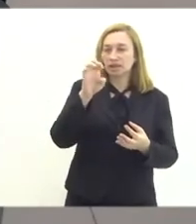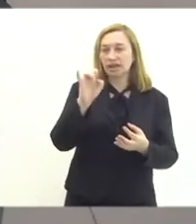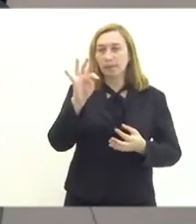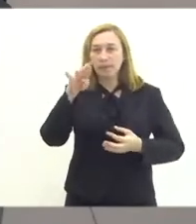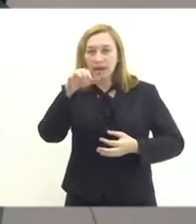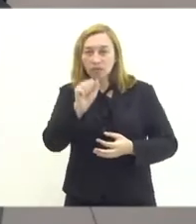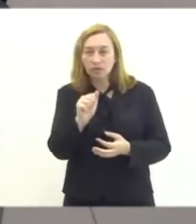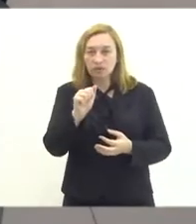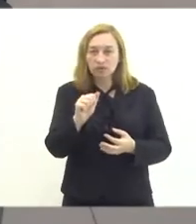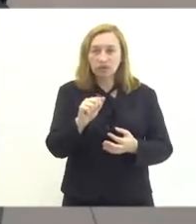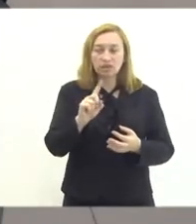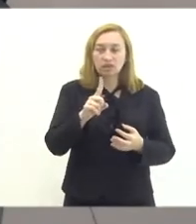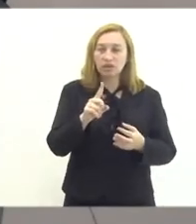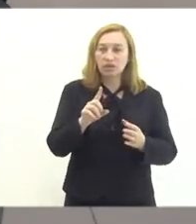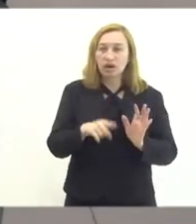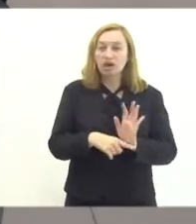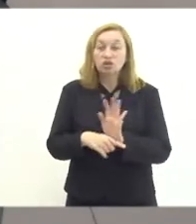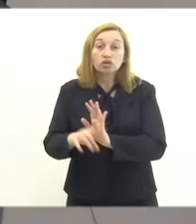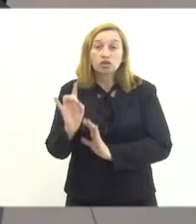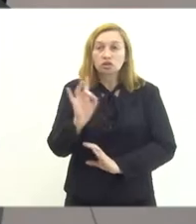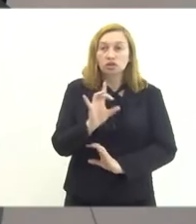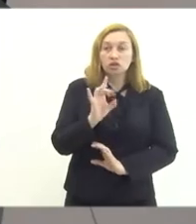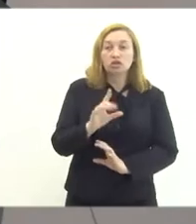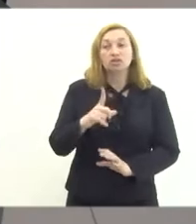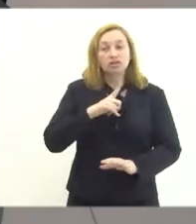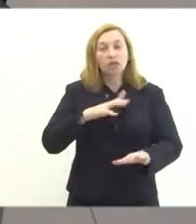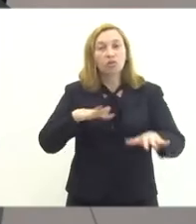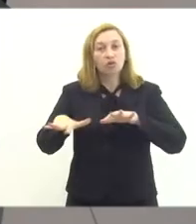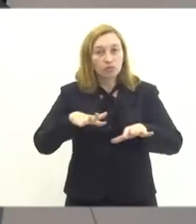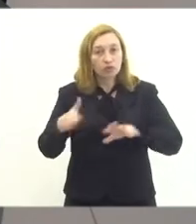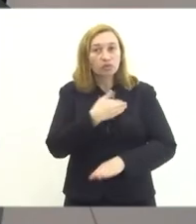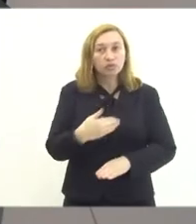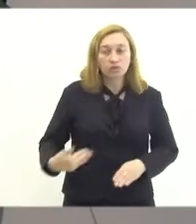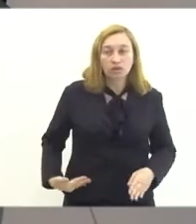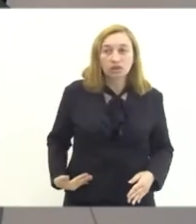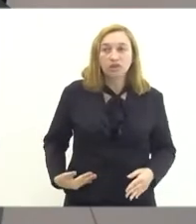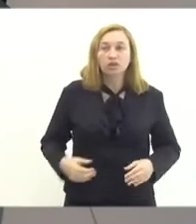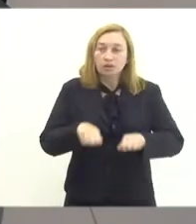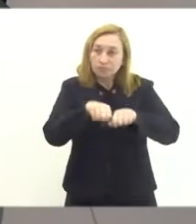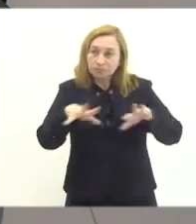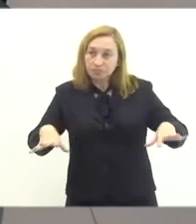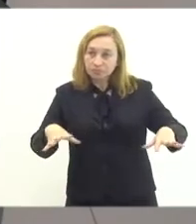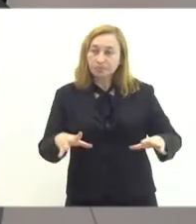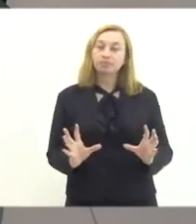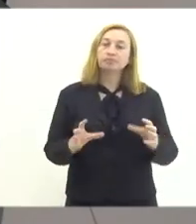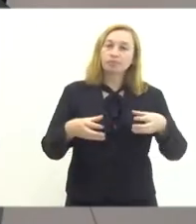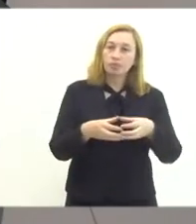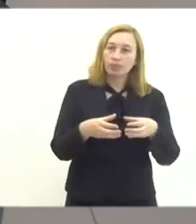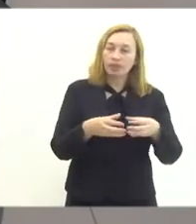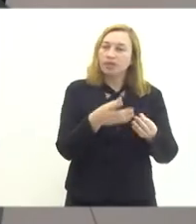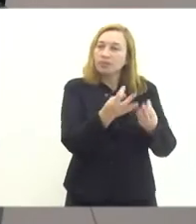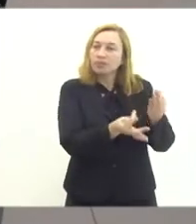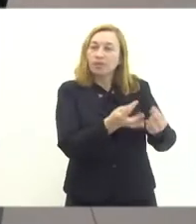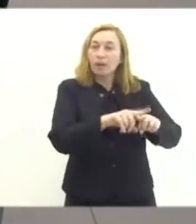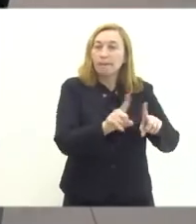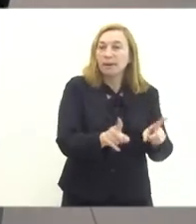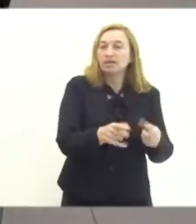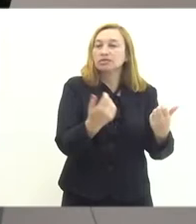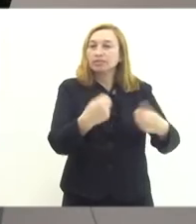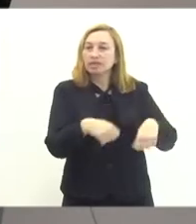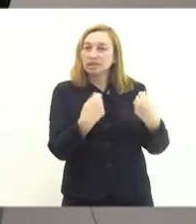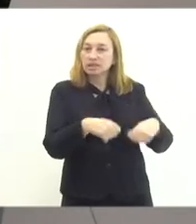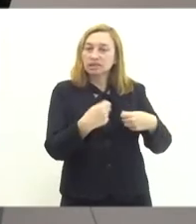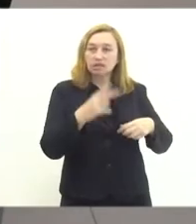tão a um movimento do governo a gente entende que Alice o movimento para ampliar as duas comunidades terapêuticas mais